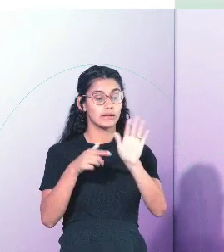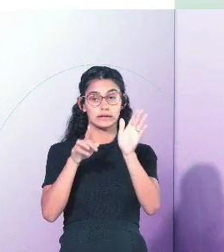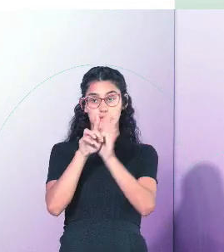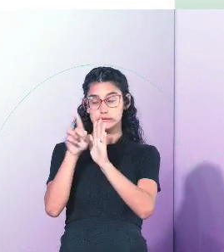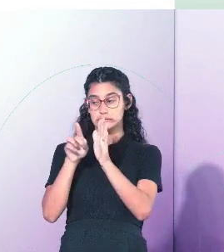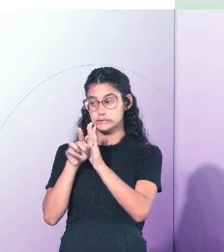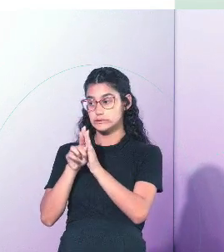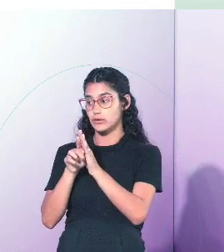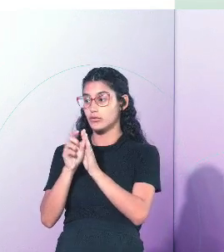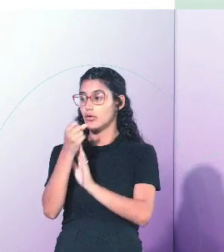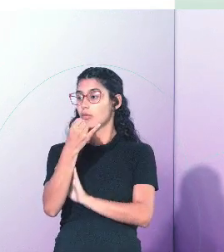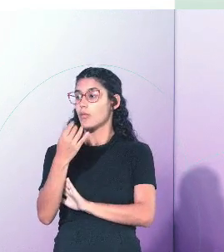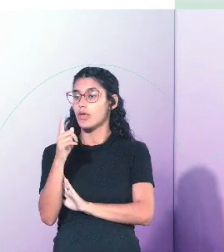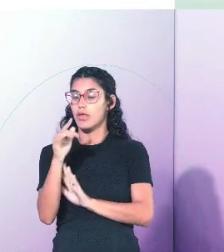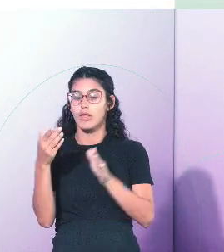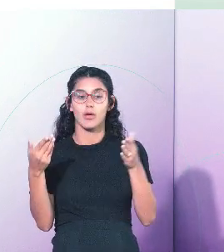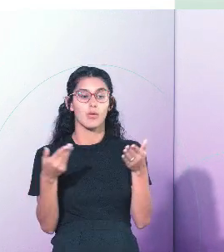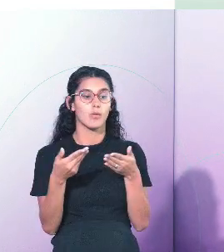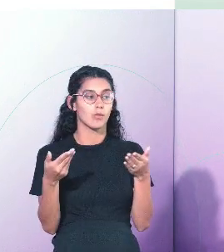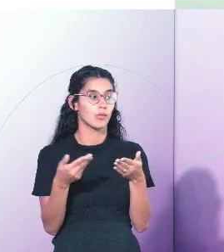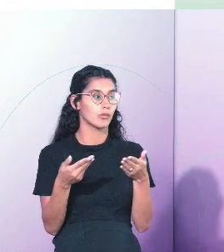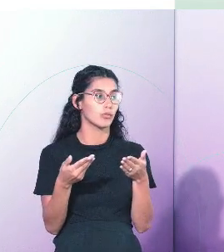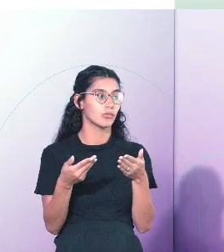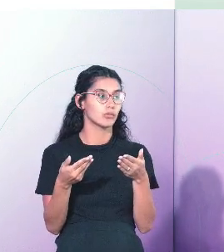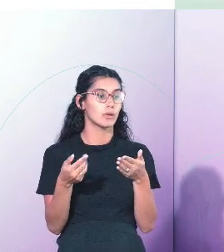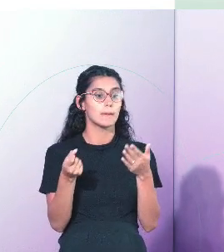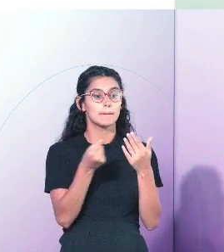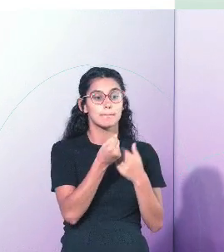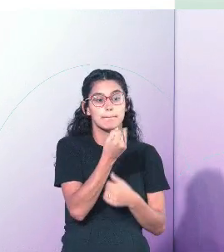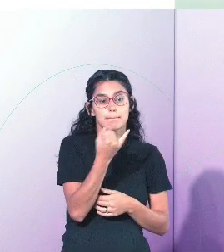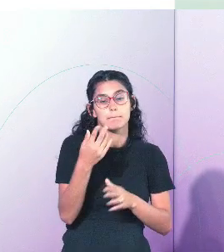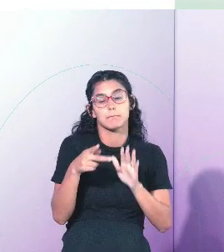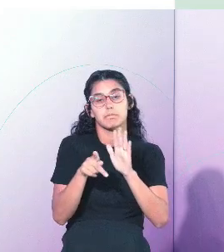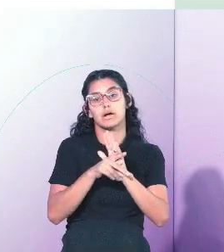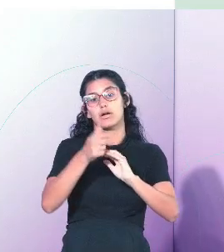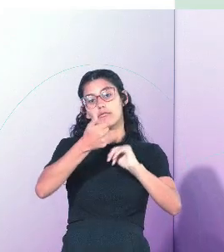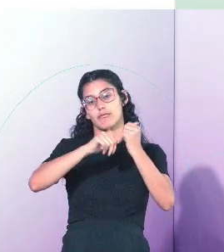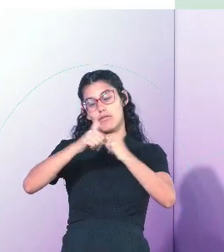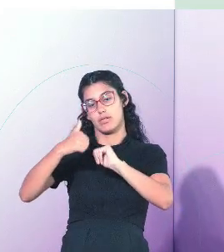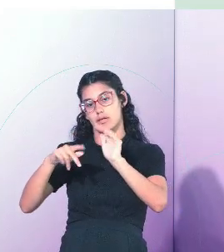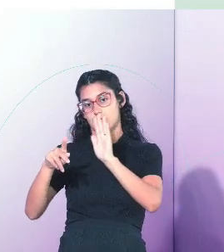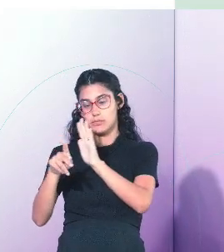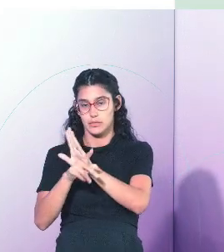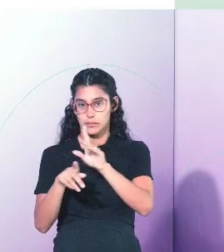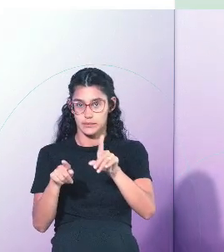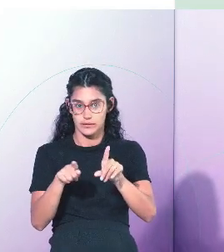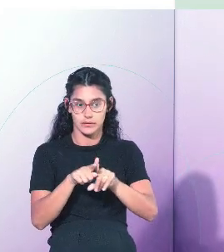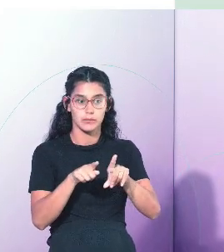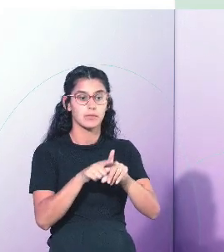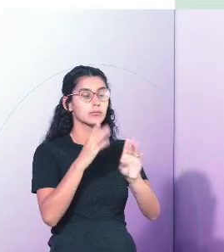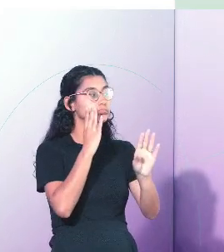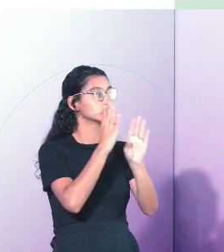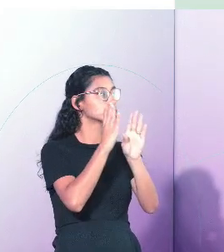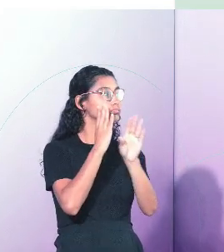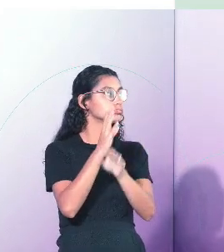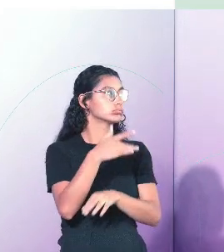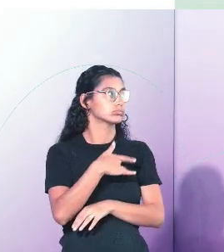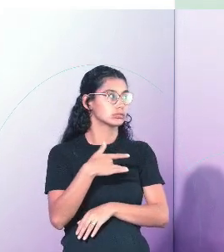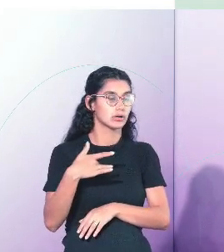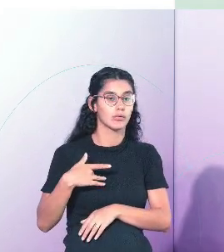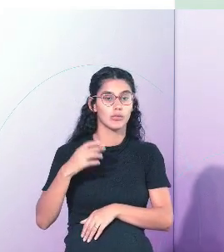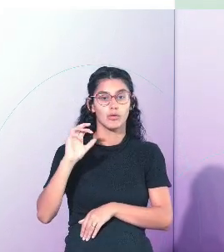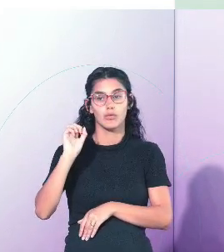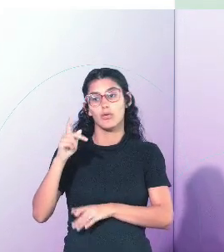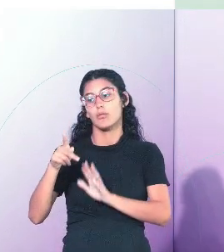de quais são hoje as principais linhas que são avaliadas por essas agências, seja o CoSaúde ou